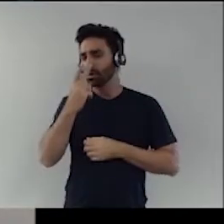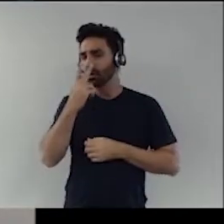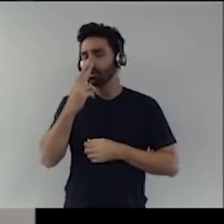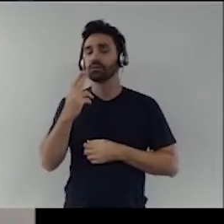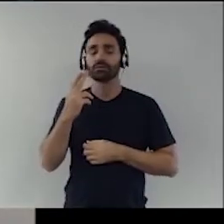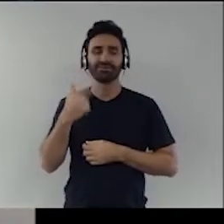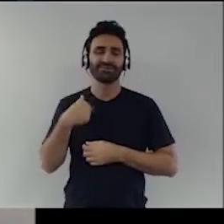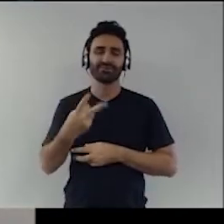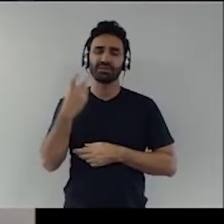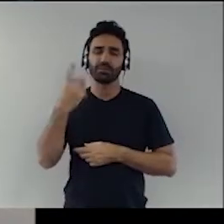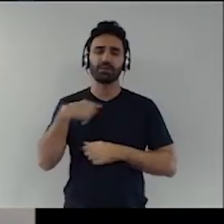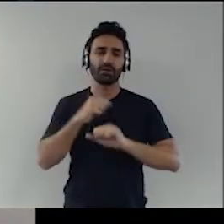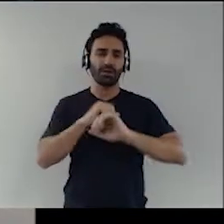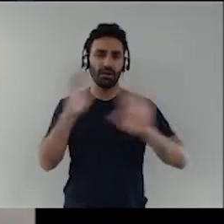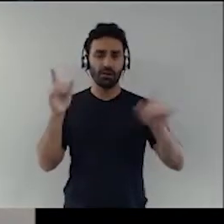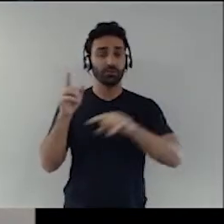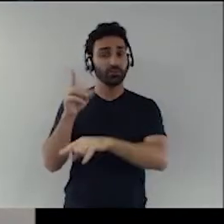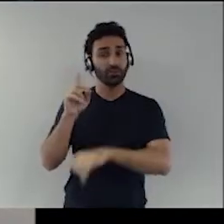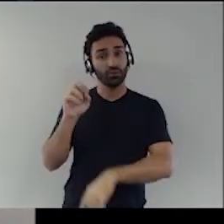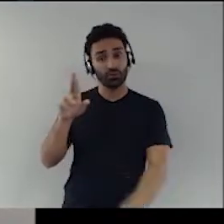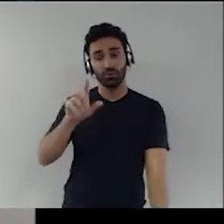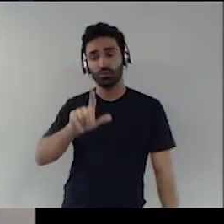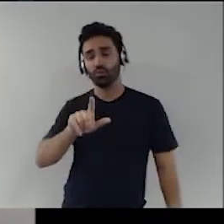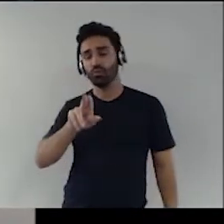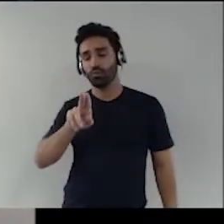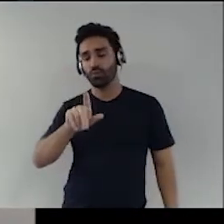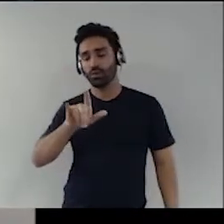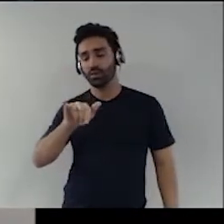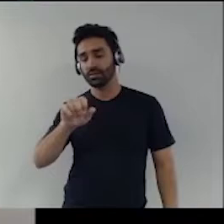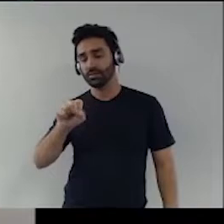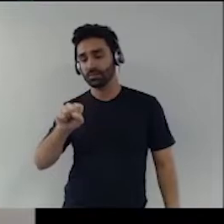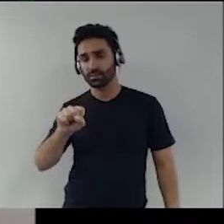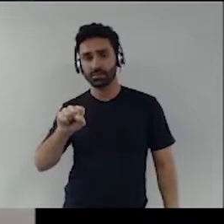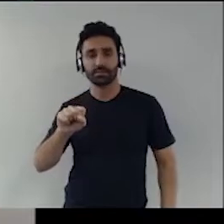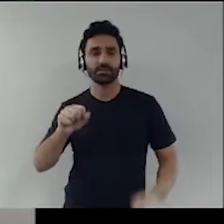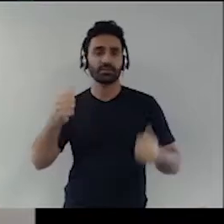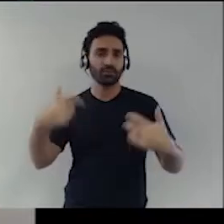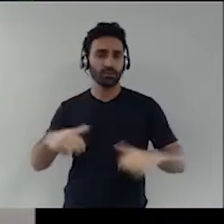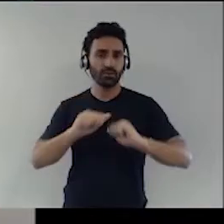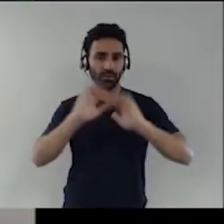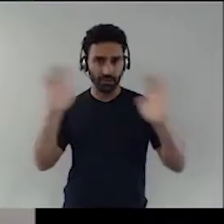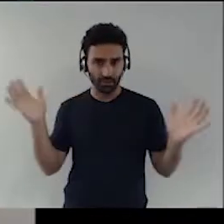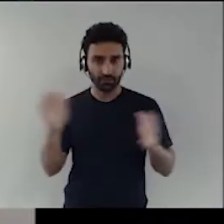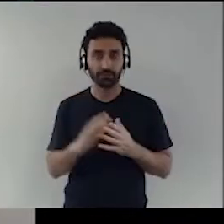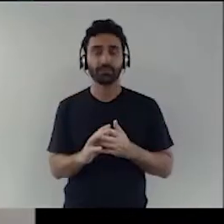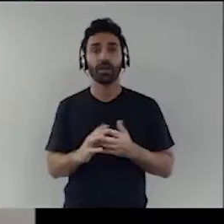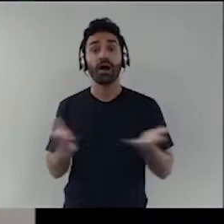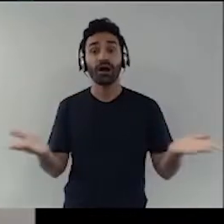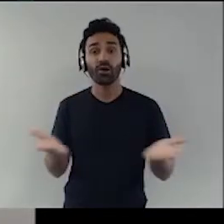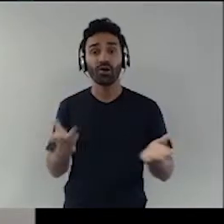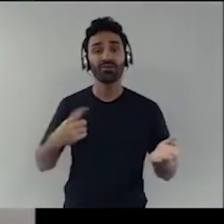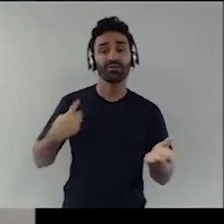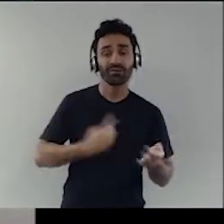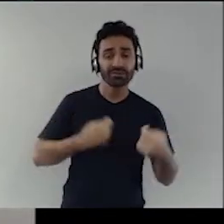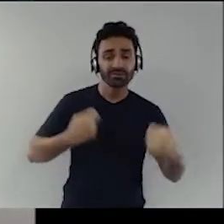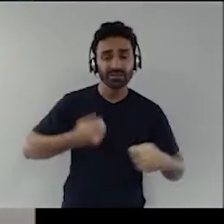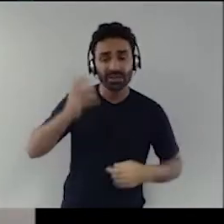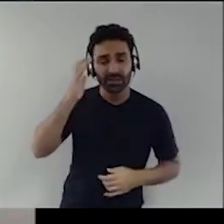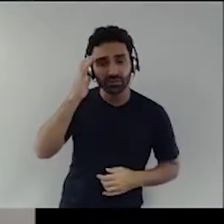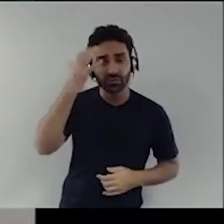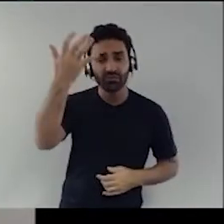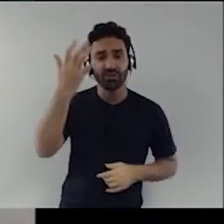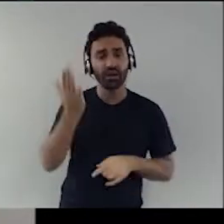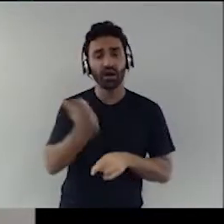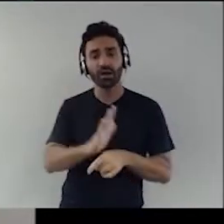muito clara, né? E o doutor Ulisses abordou muito bem isso. O cenário é de soluções que partem, obviamente,